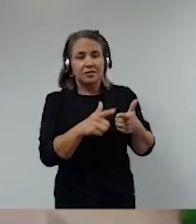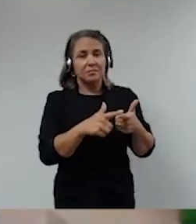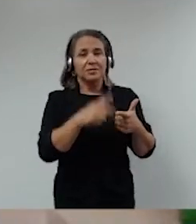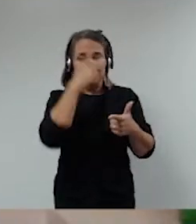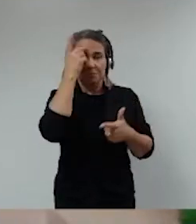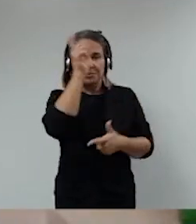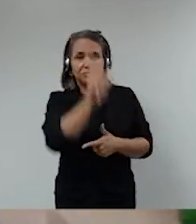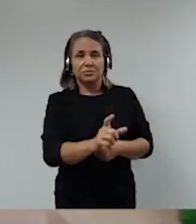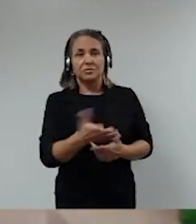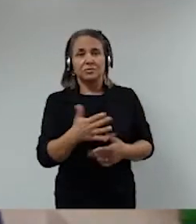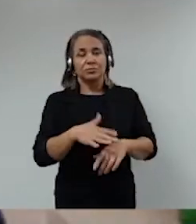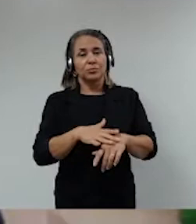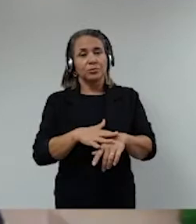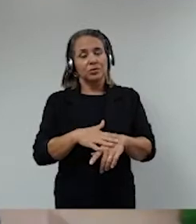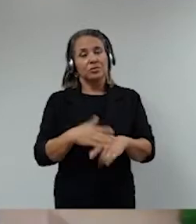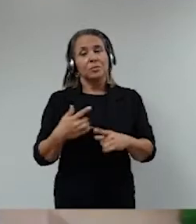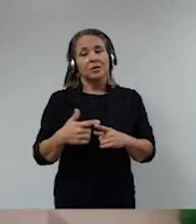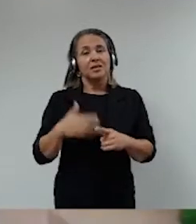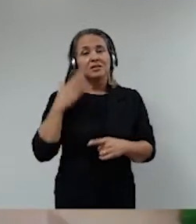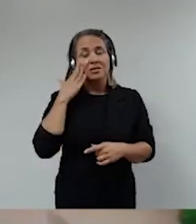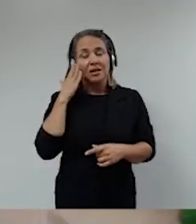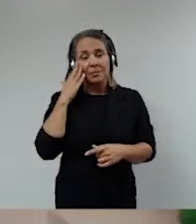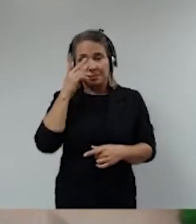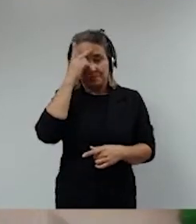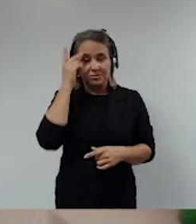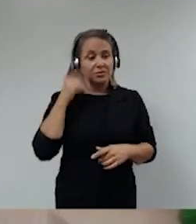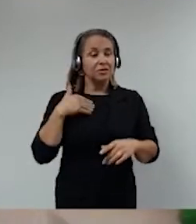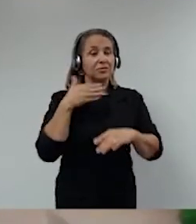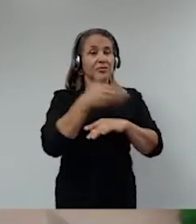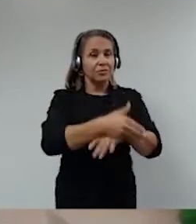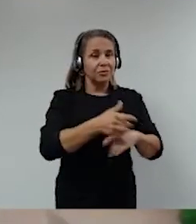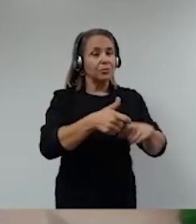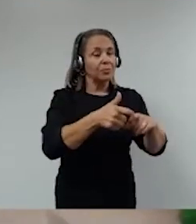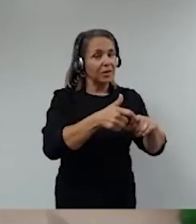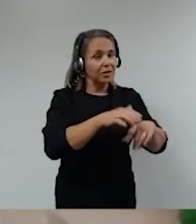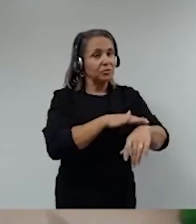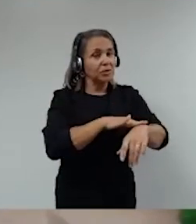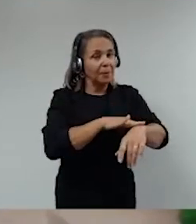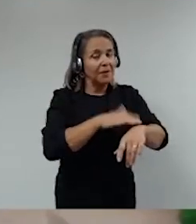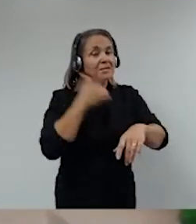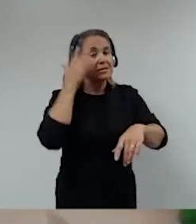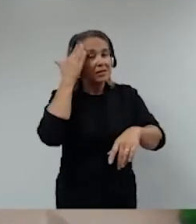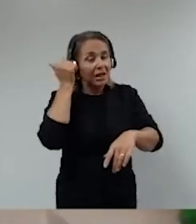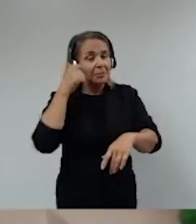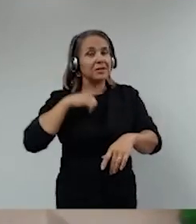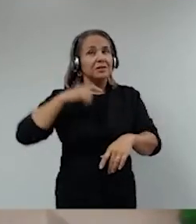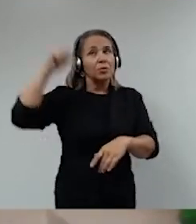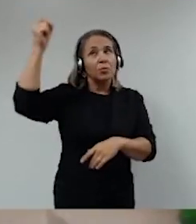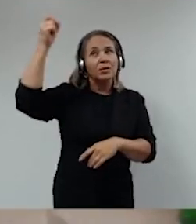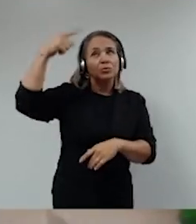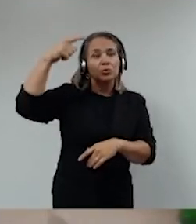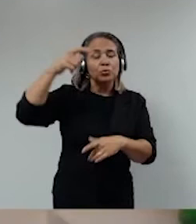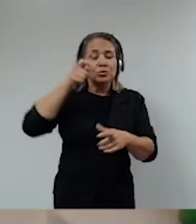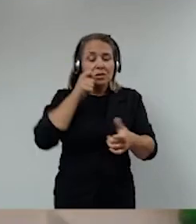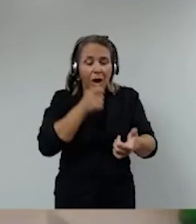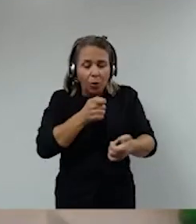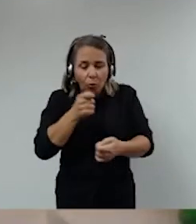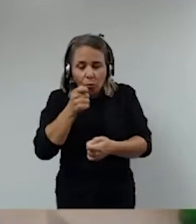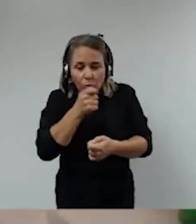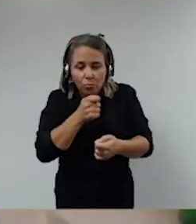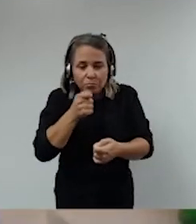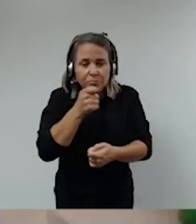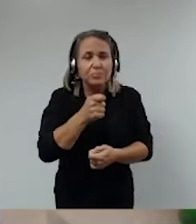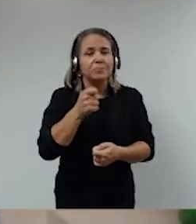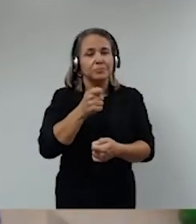dos pacientes. A gente sabe, quem já foi no dermatologista sabe que eles têm umas luzes diferentes, algumas lupas e tal.